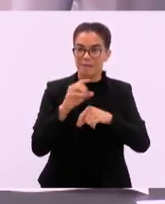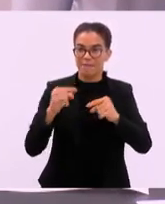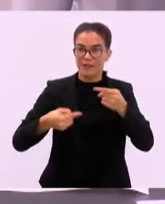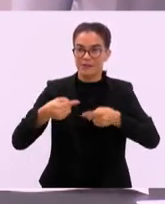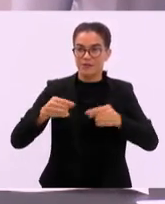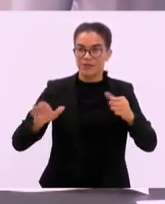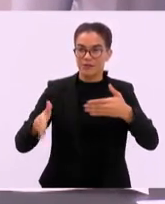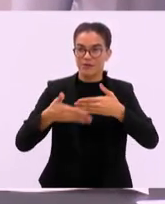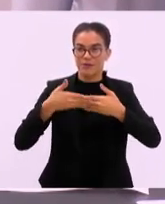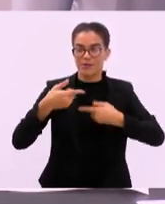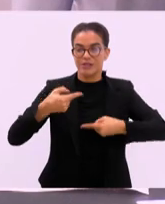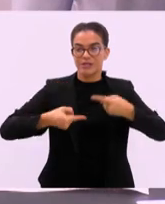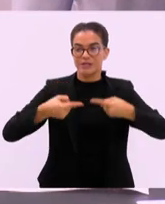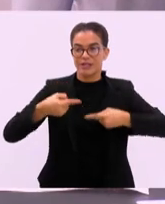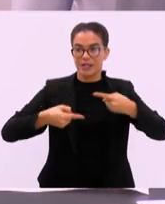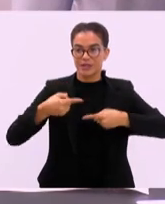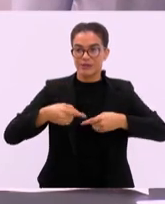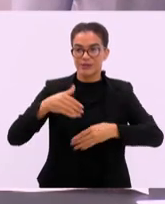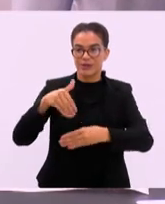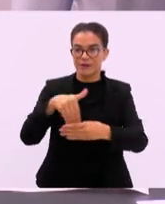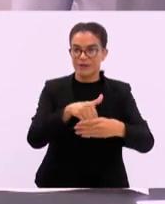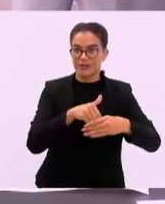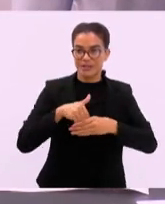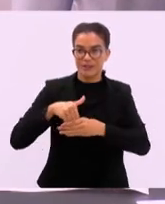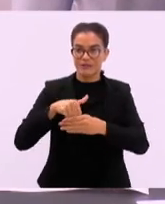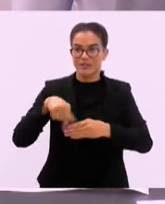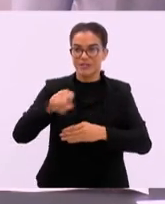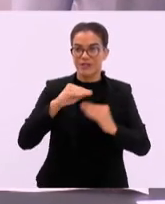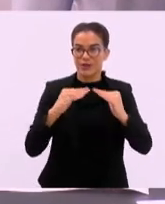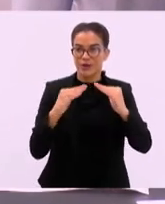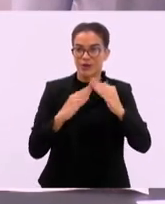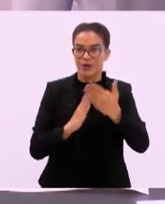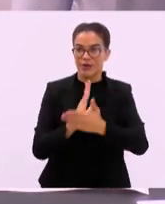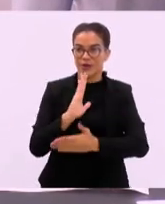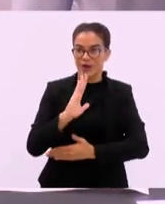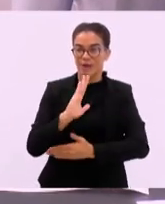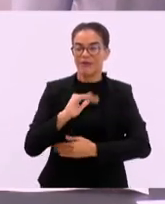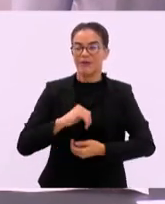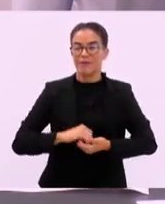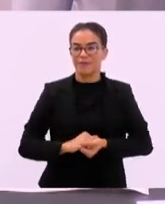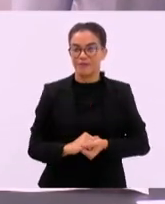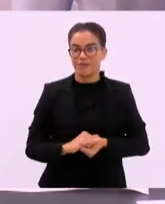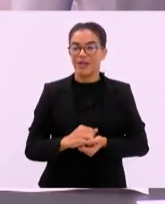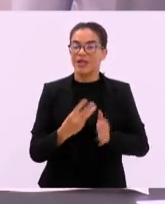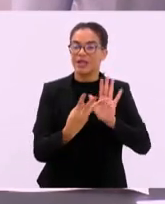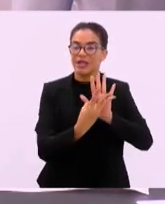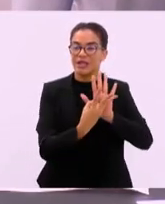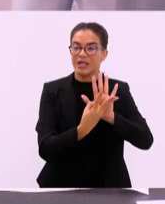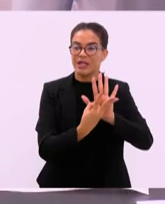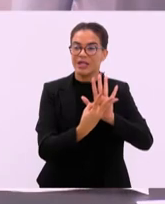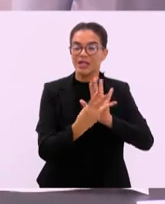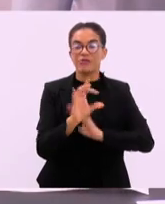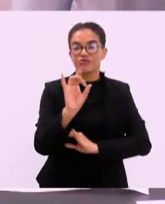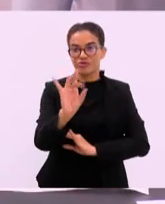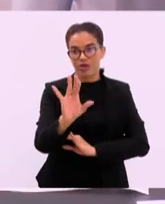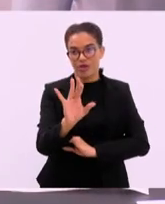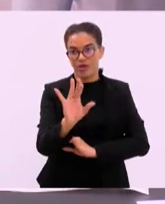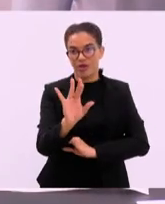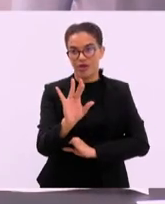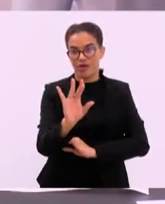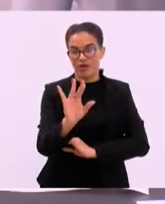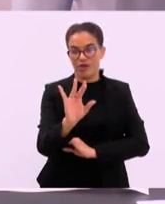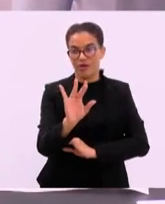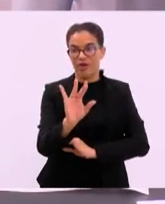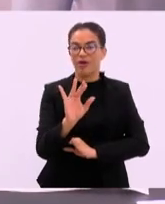discussão. Não havendo quem queira discutir, encerrada a discussão, em votação, os senhores que aprovam, permaneçam como estão, aprovado, 30 da pauta. Eu só queria registrar... Deputado Carlos